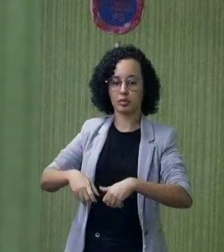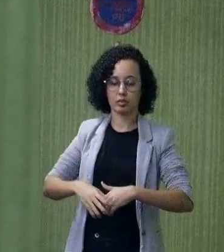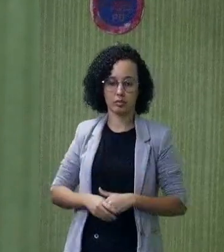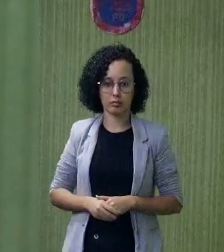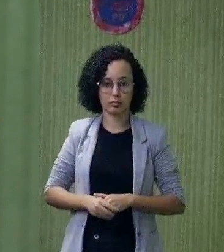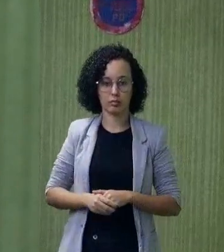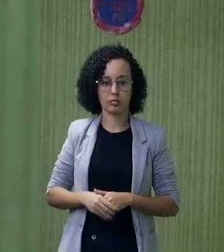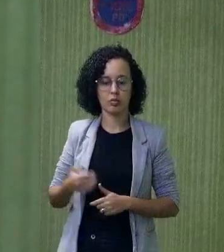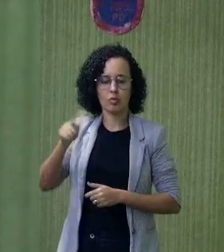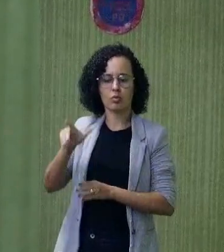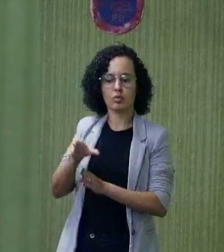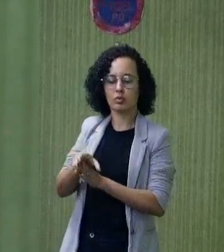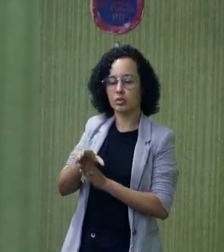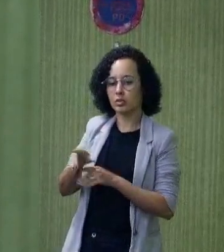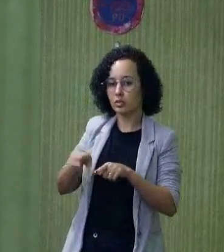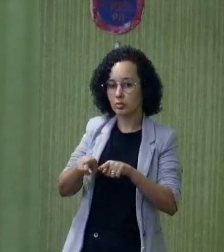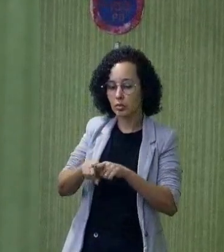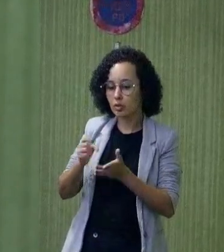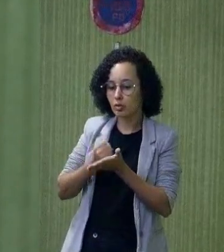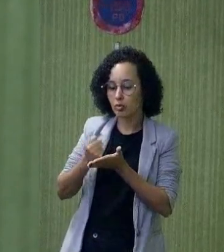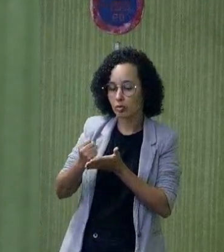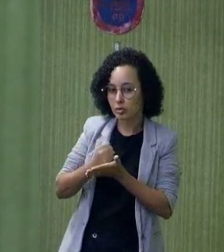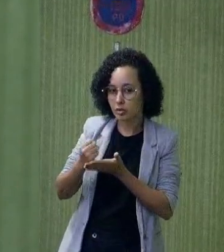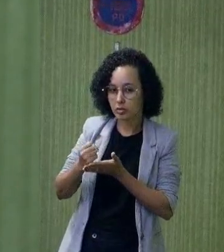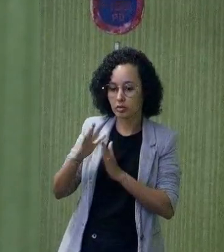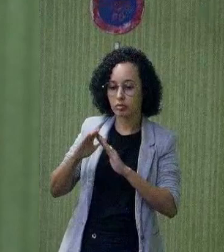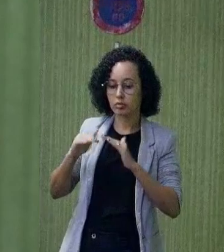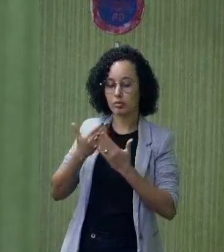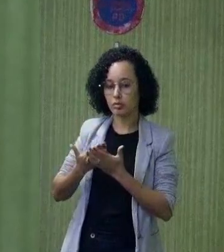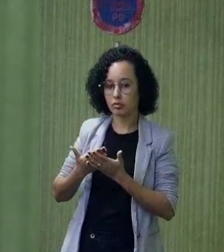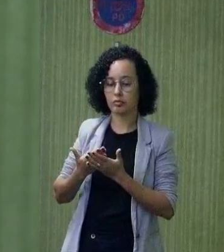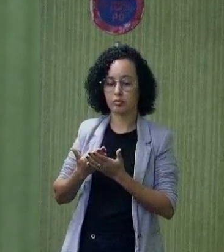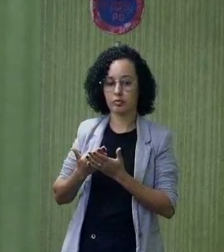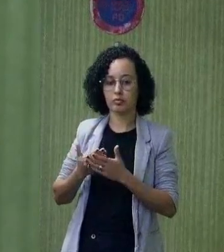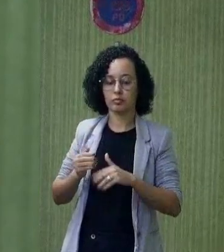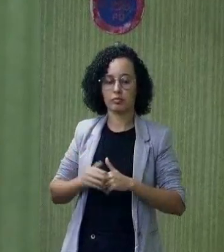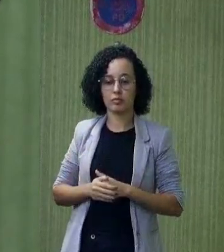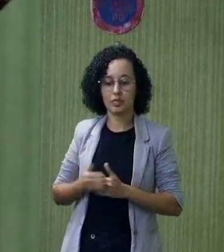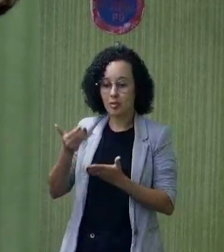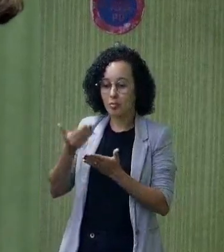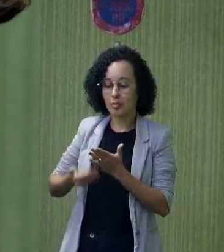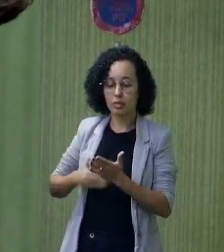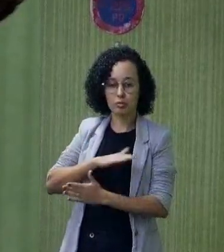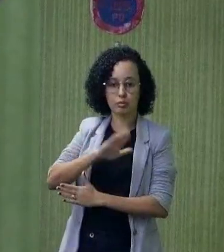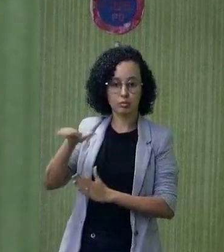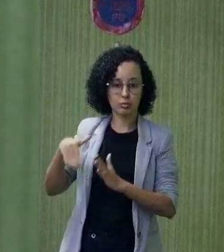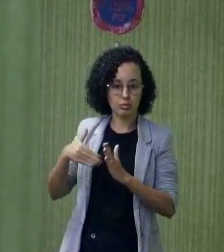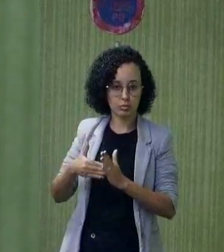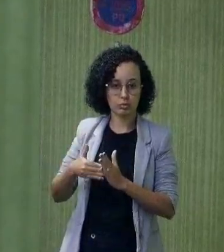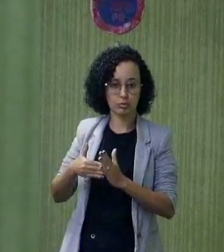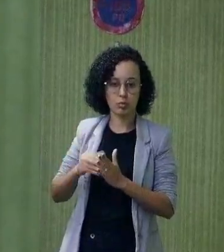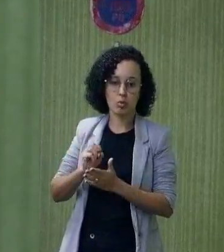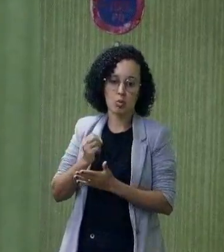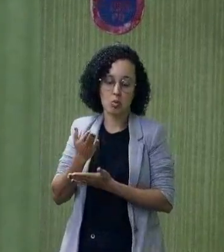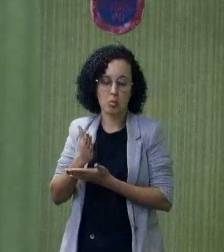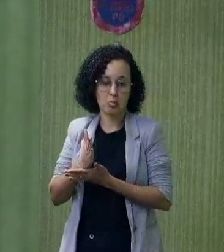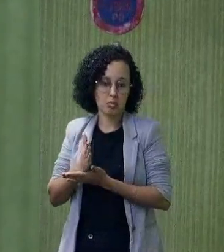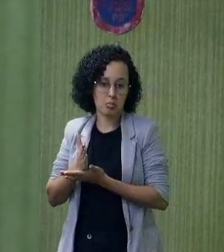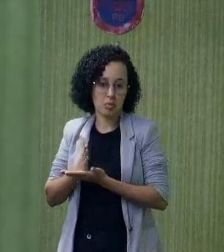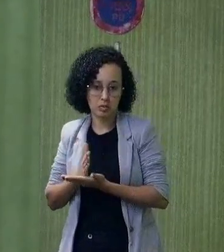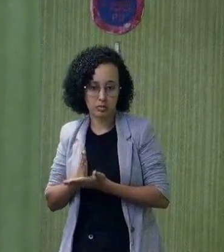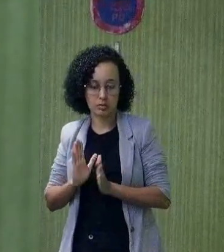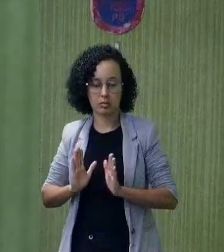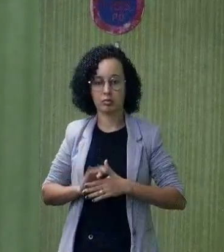outra orientação sobre a documentação escolar também para onde houve perda total ou parcial e